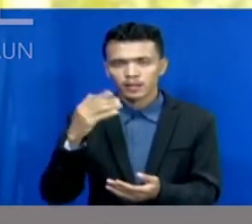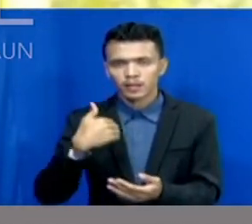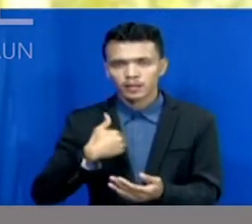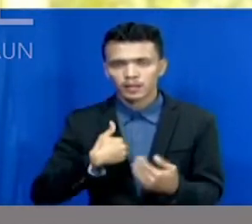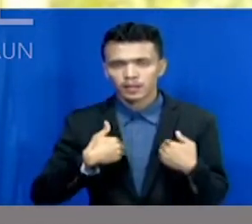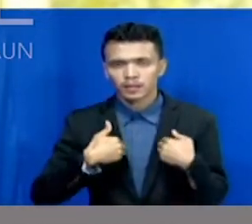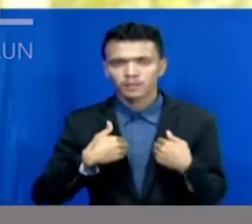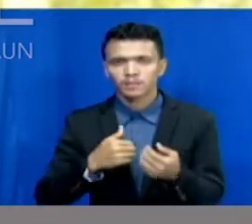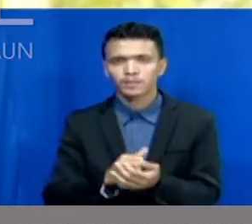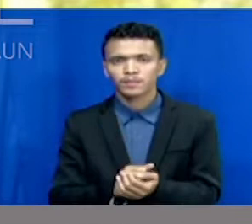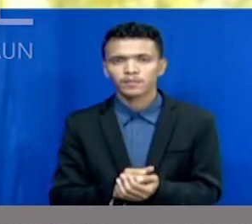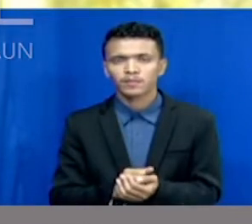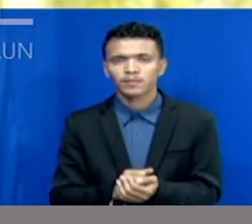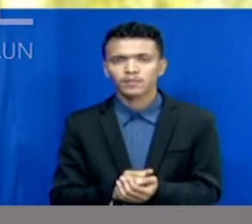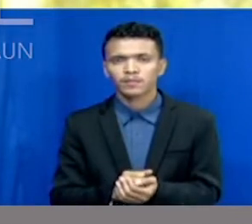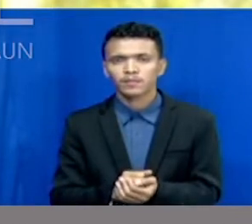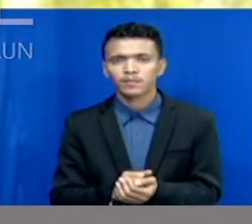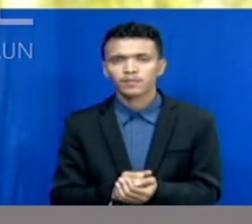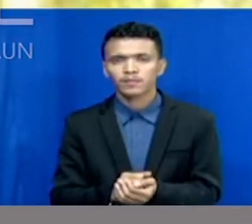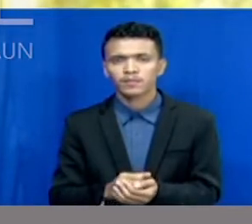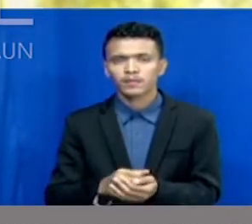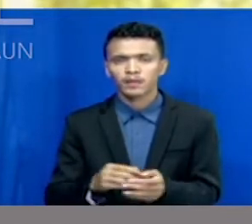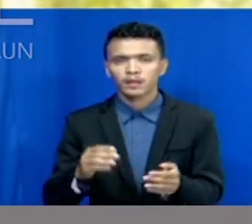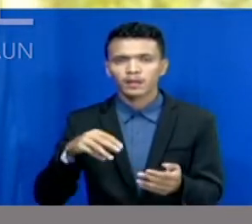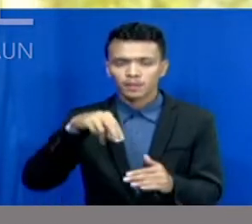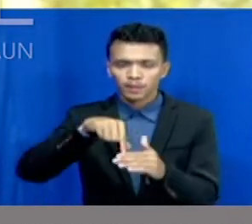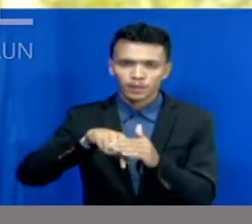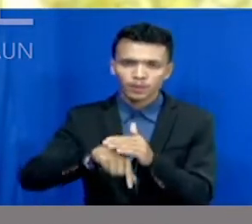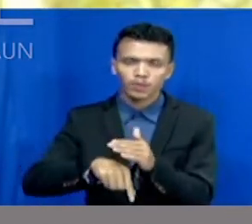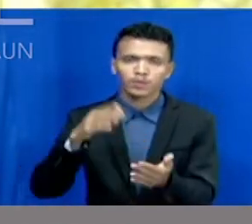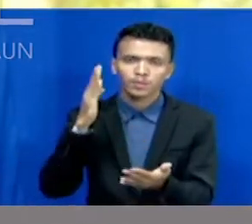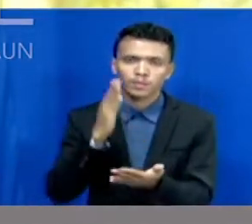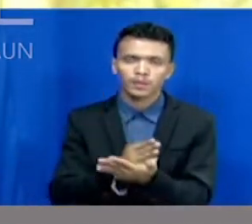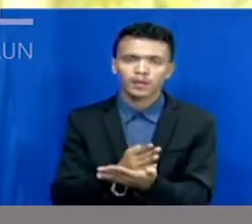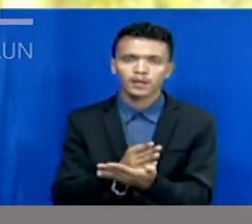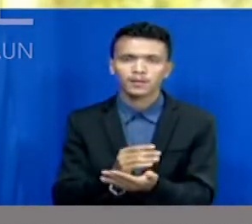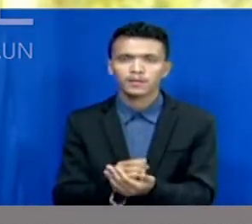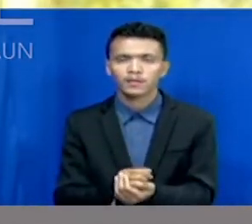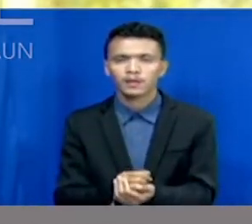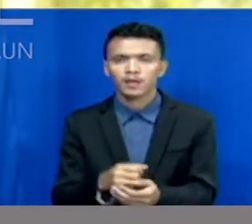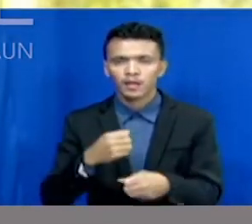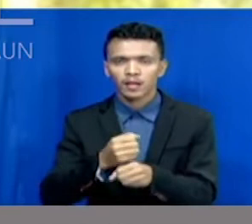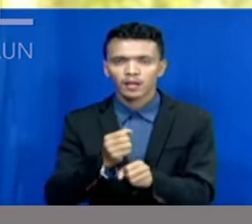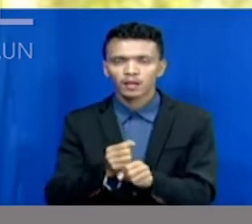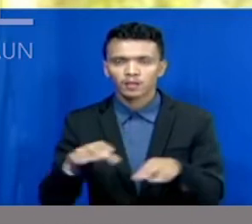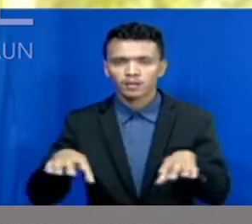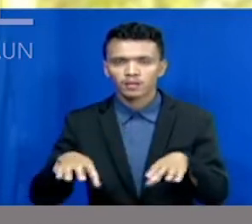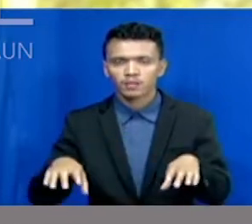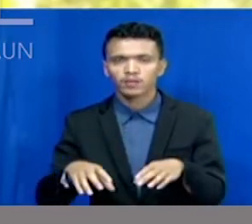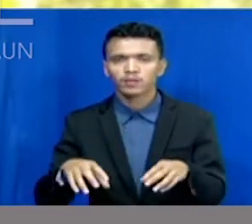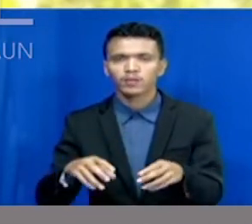be bazagi taka la be fura be halo gestam de beto